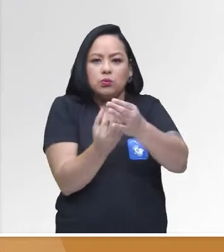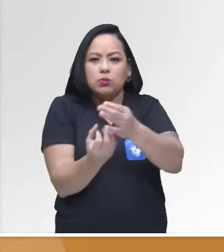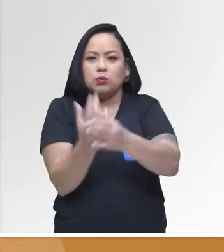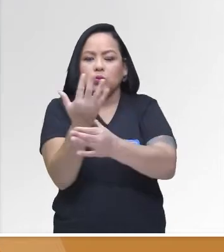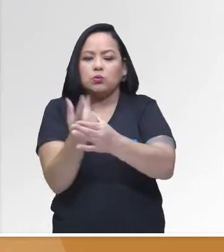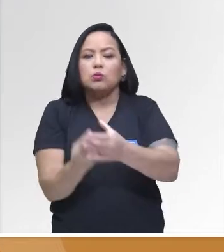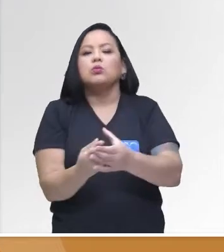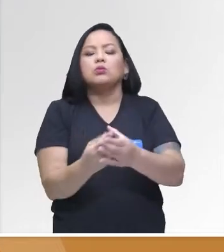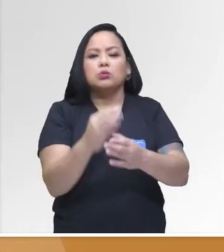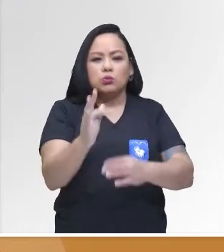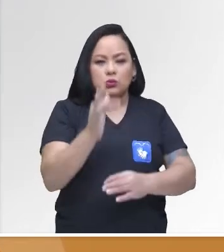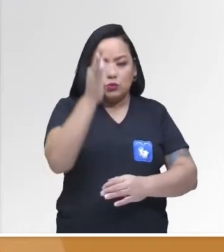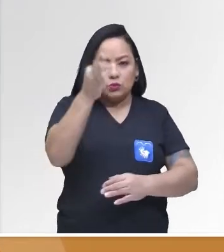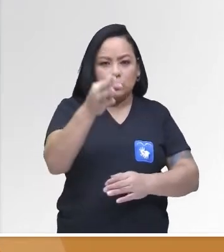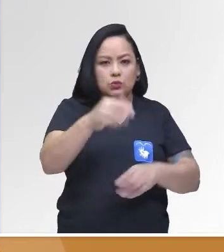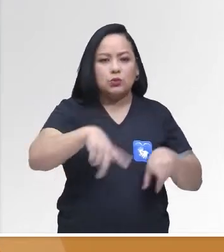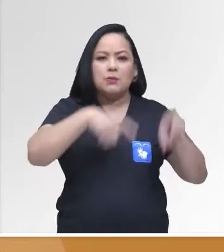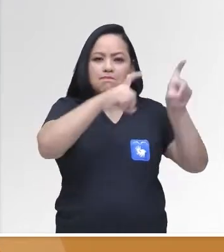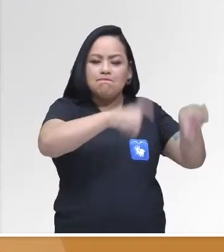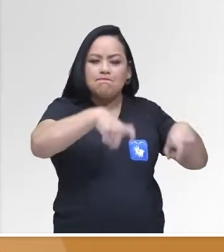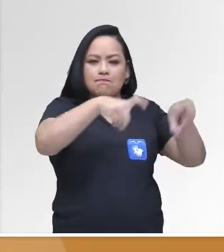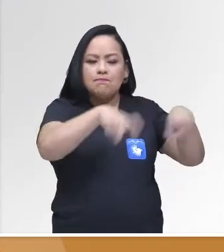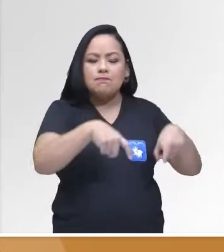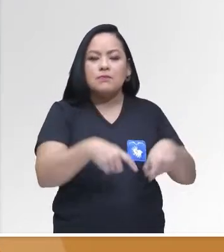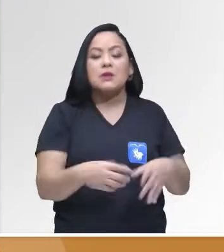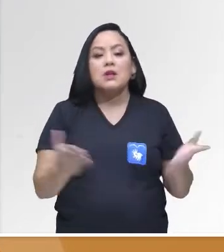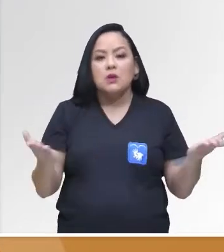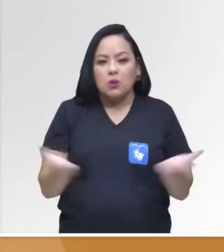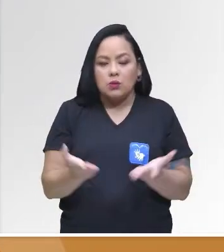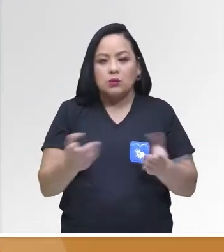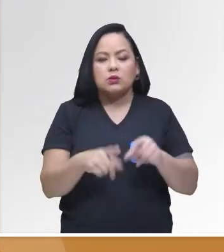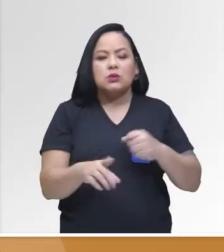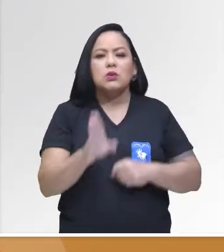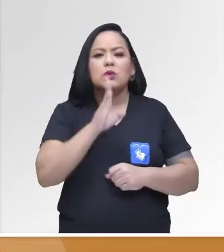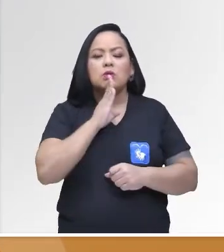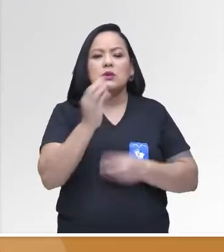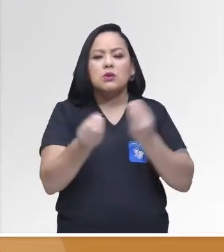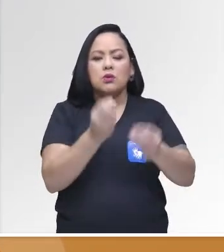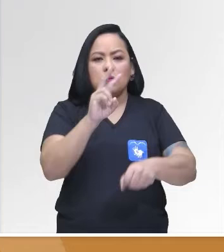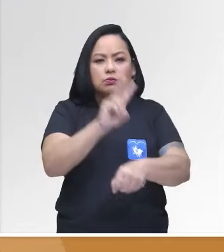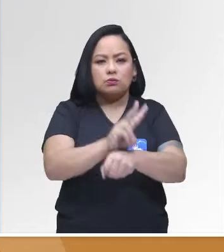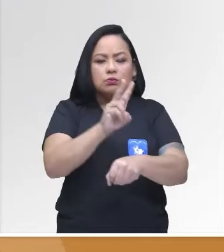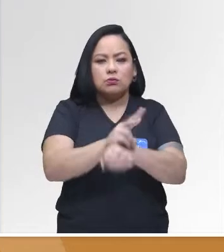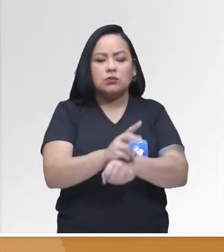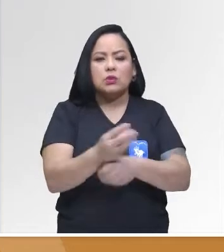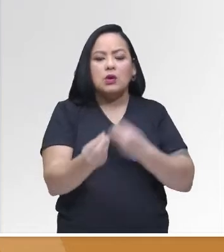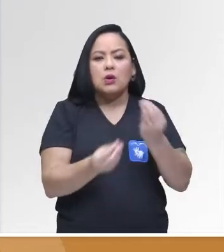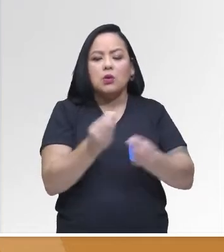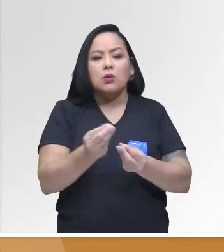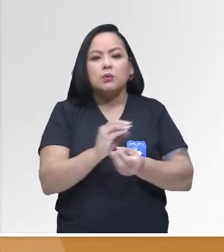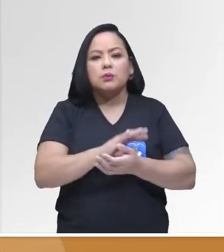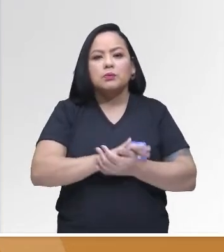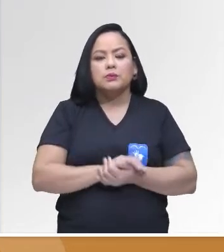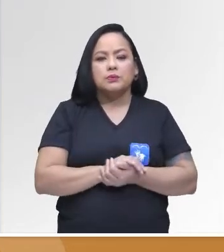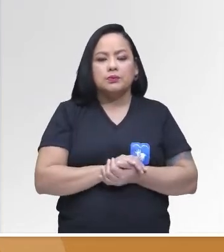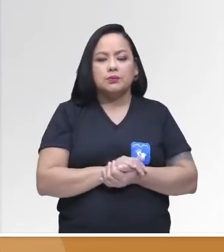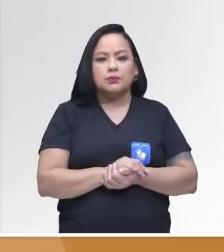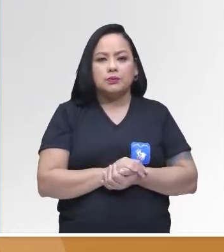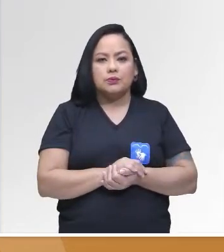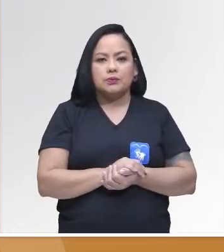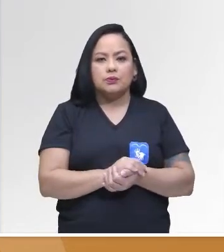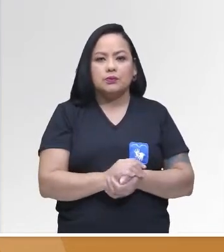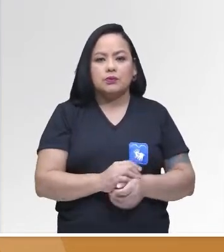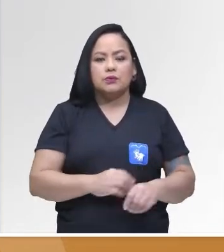para a produção. E ainda hoje é conservado desta forma quando